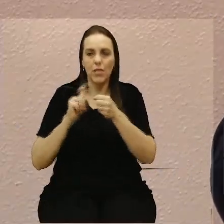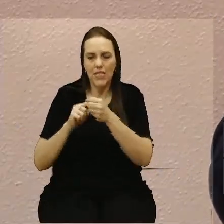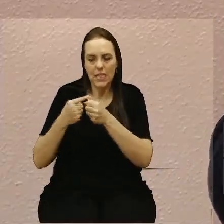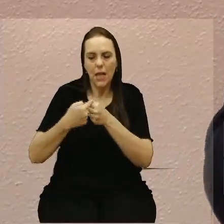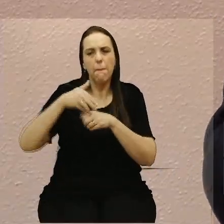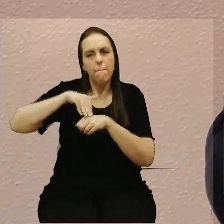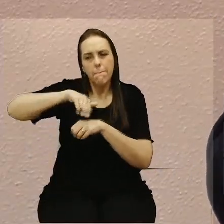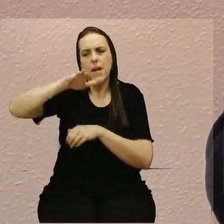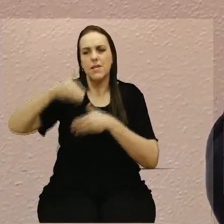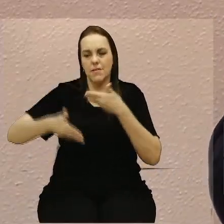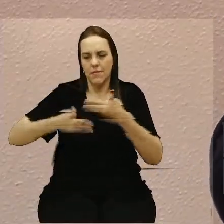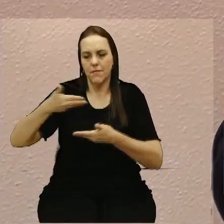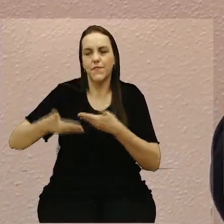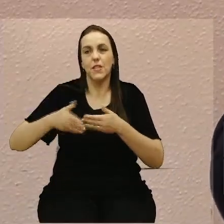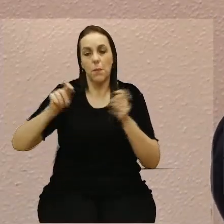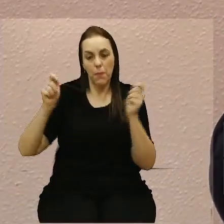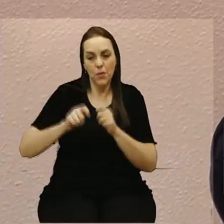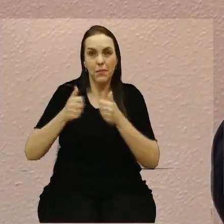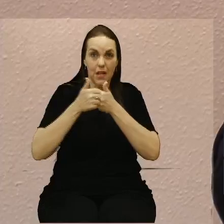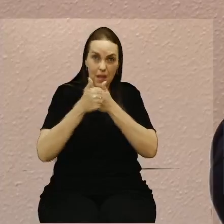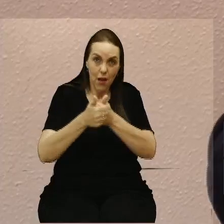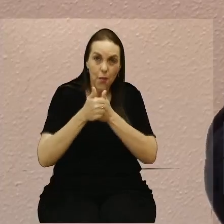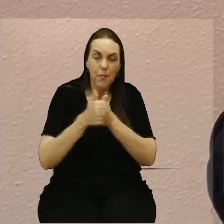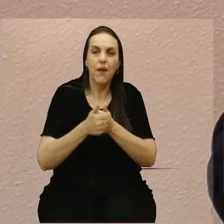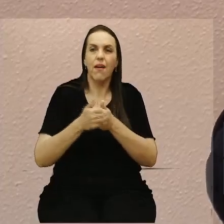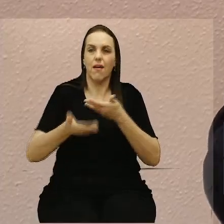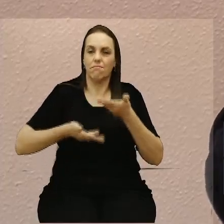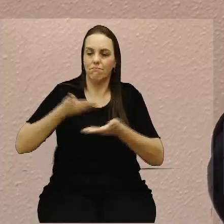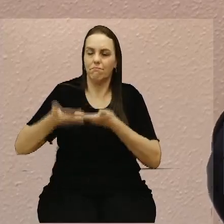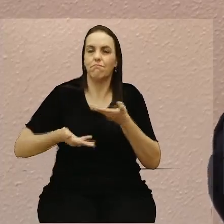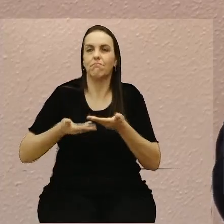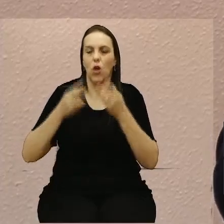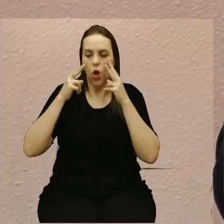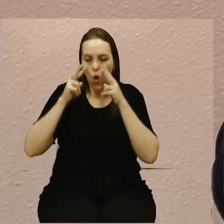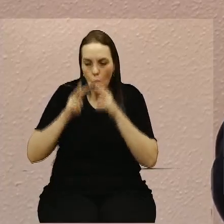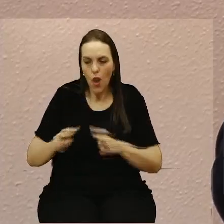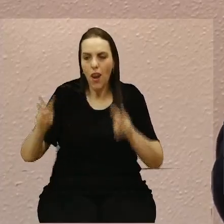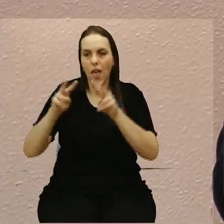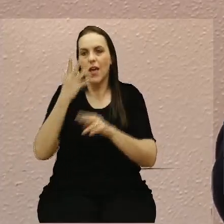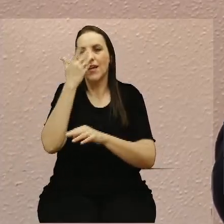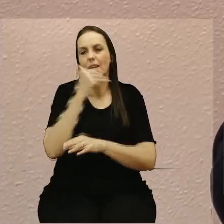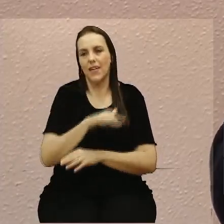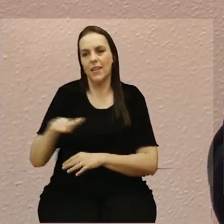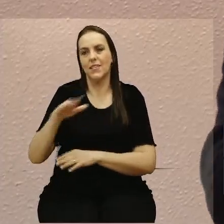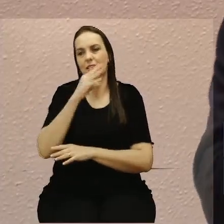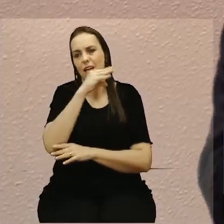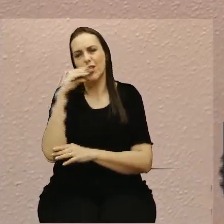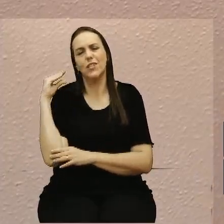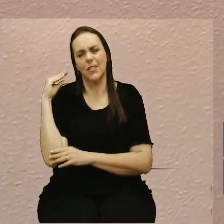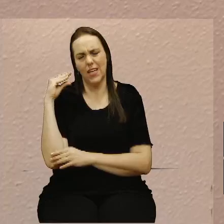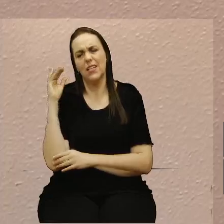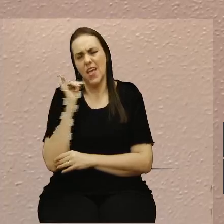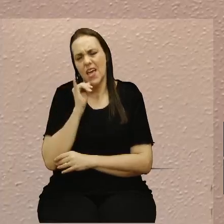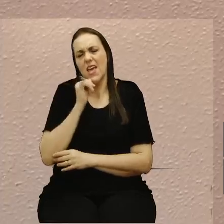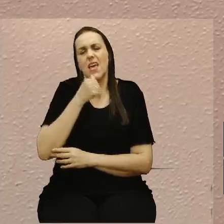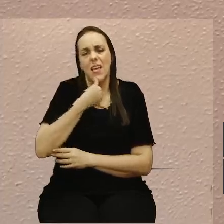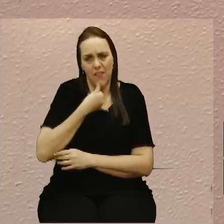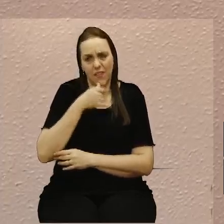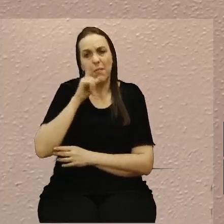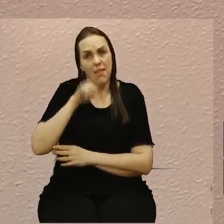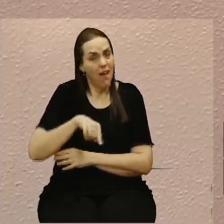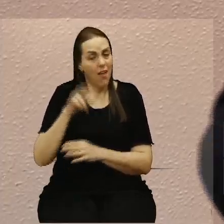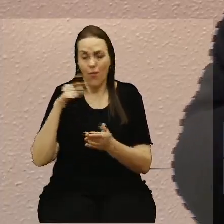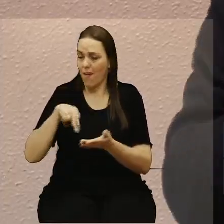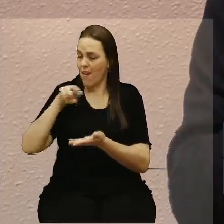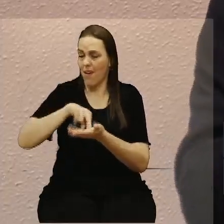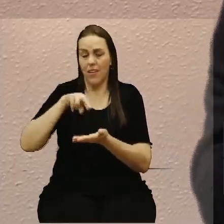mais serviços que possam acompanhar, que possam atender e olhar para as nossas crianças e para os nossos adolescentes. E, infelizmente, ainda não é uma